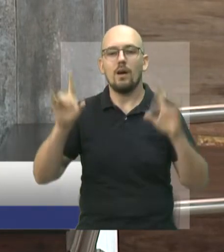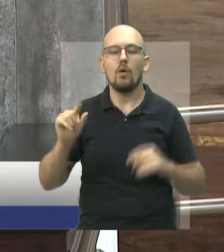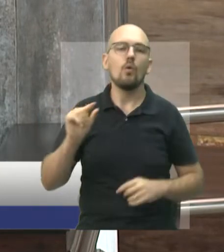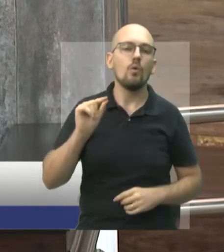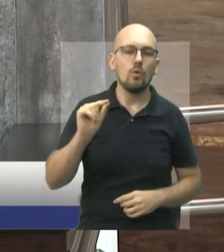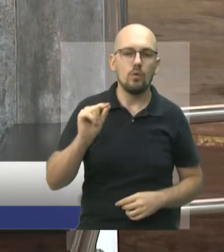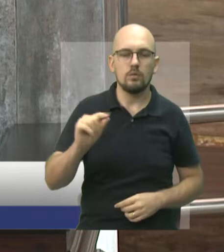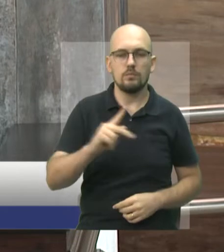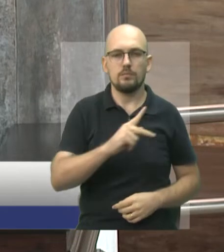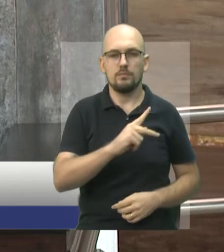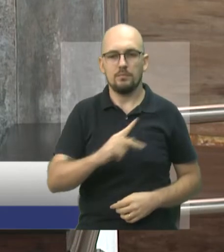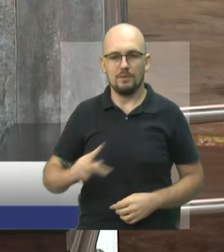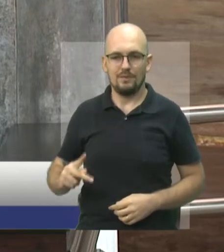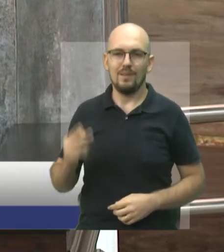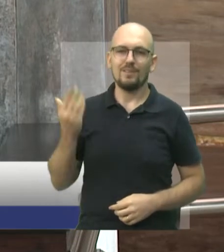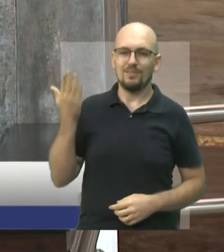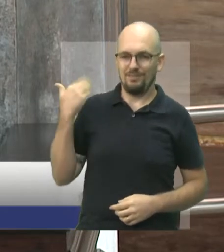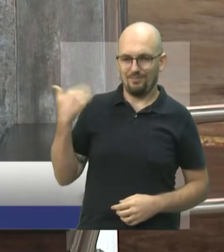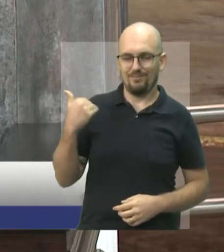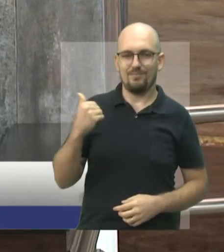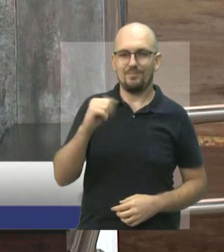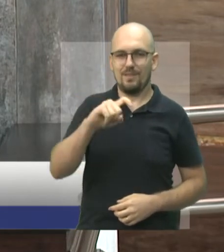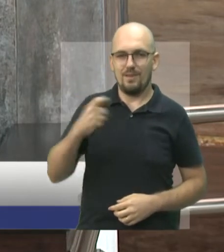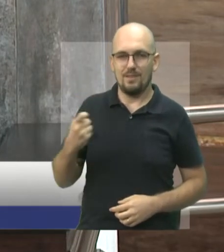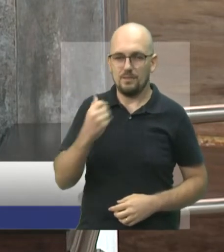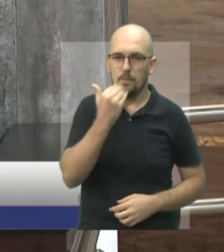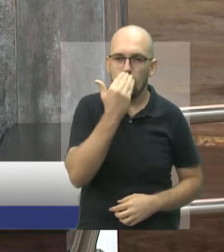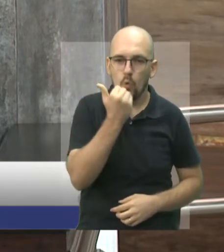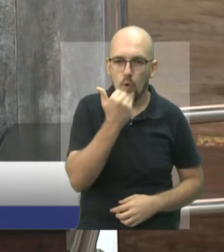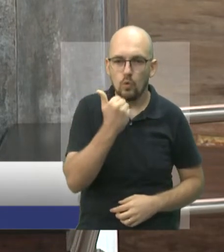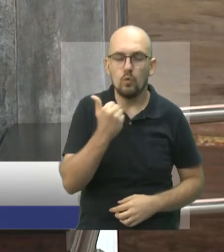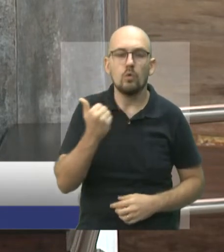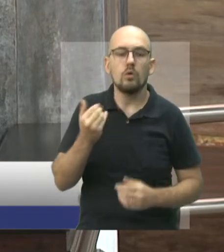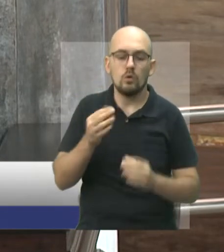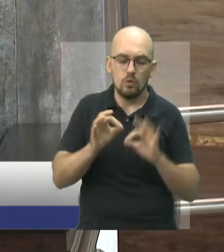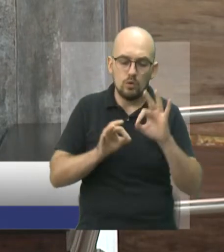presidente da época, José Carlos Borgo, votou um projeto inconstitucional e não deixou